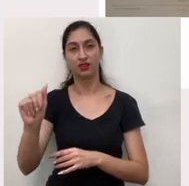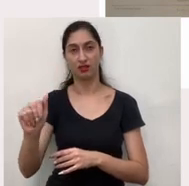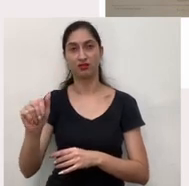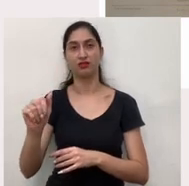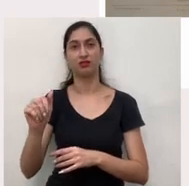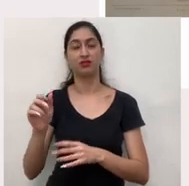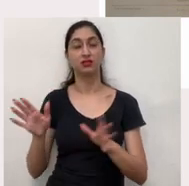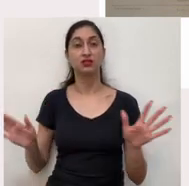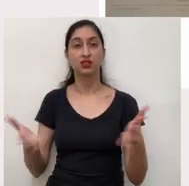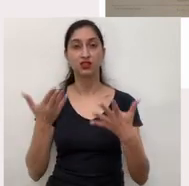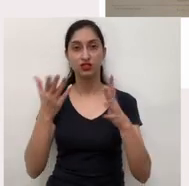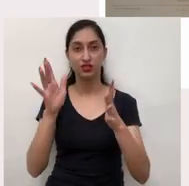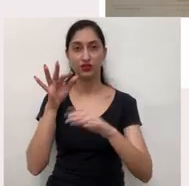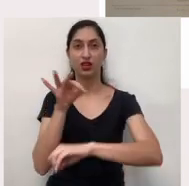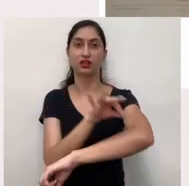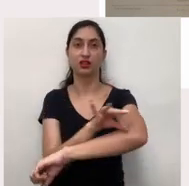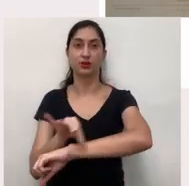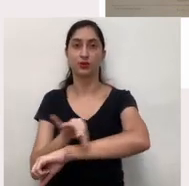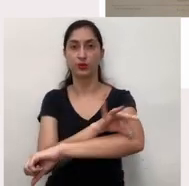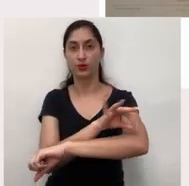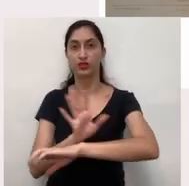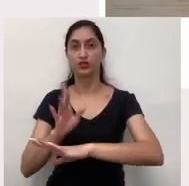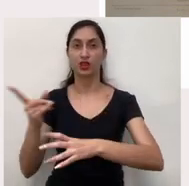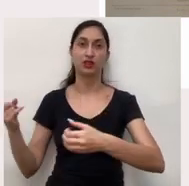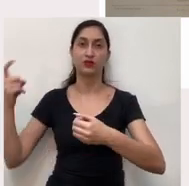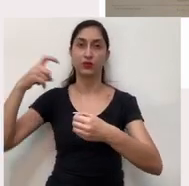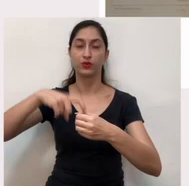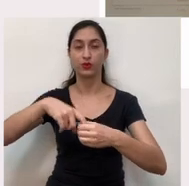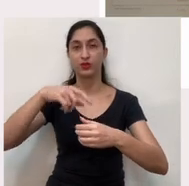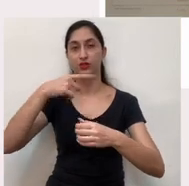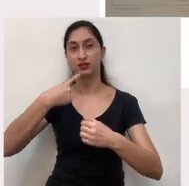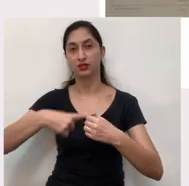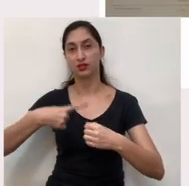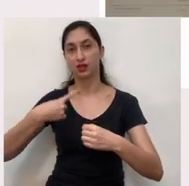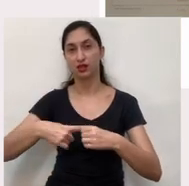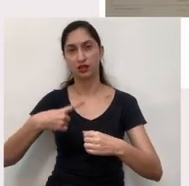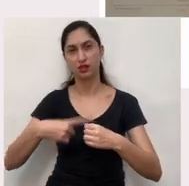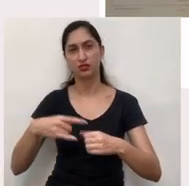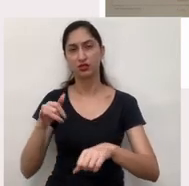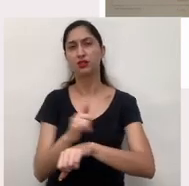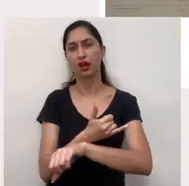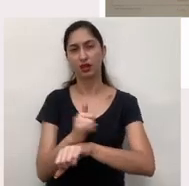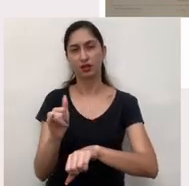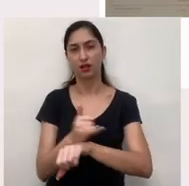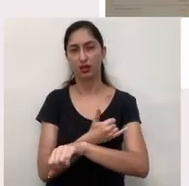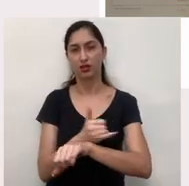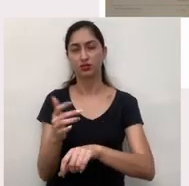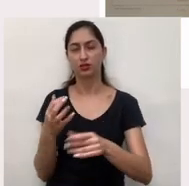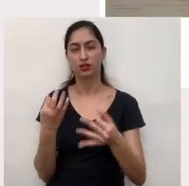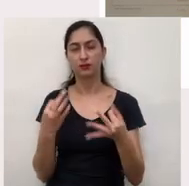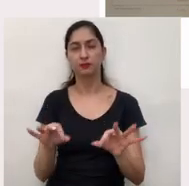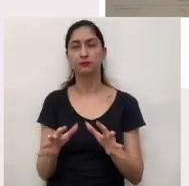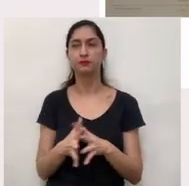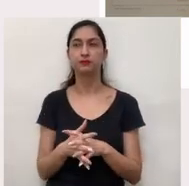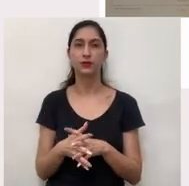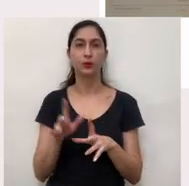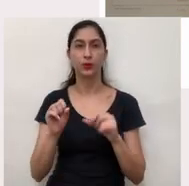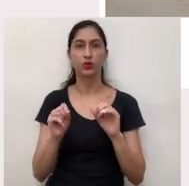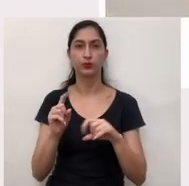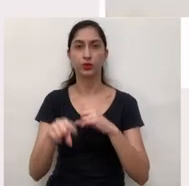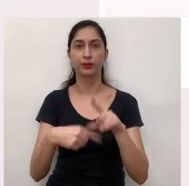alimenta a arquitetura e que é devolvida à cidade, de alguma maneira, né? Pode